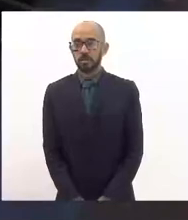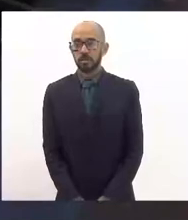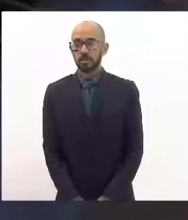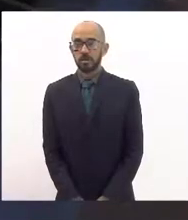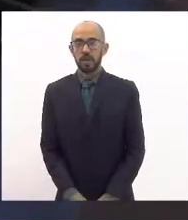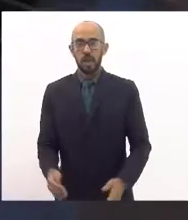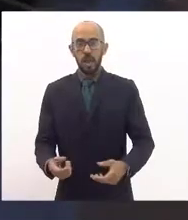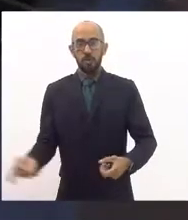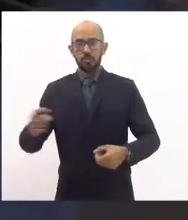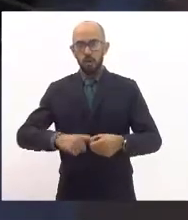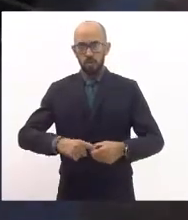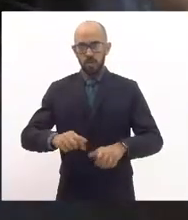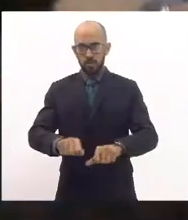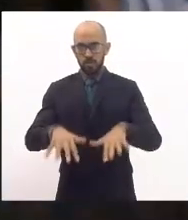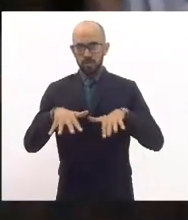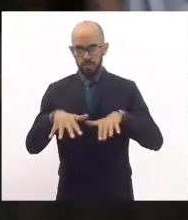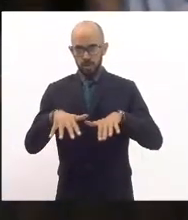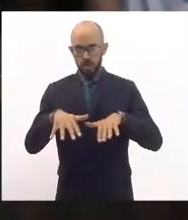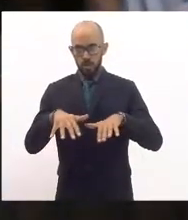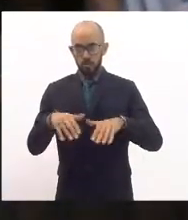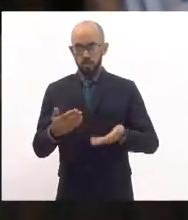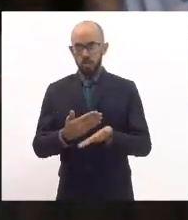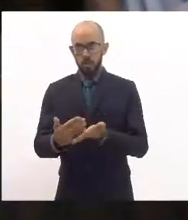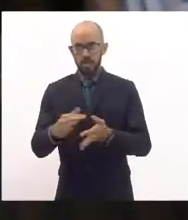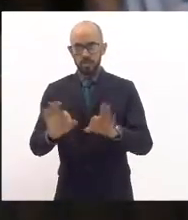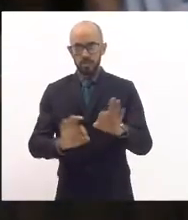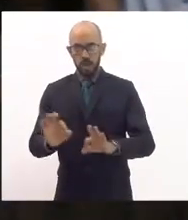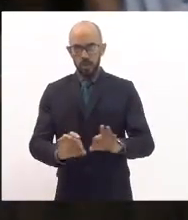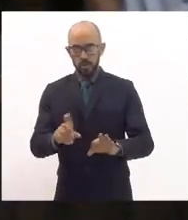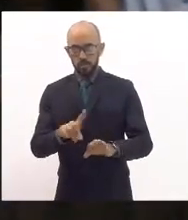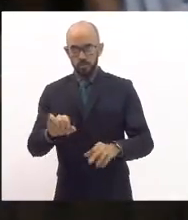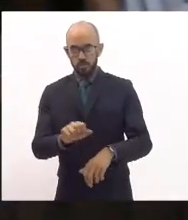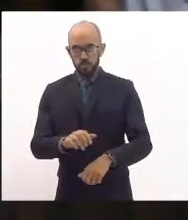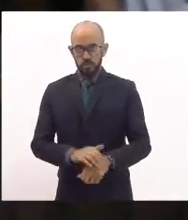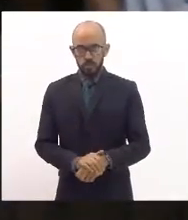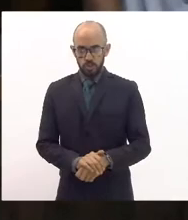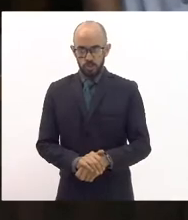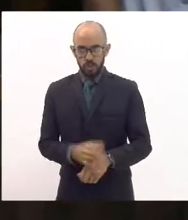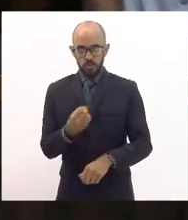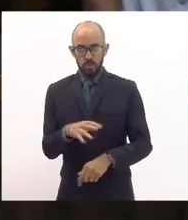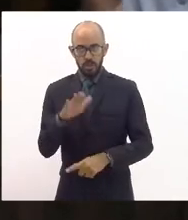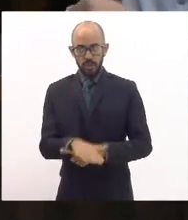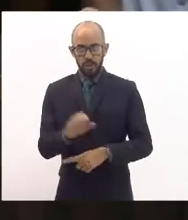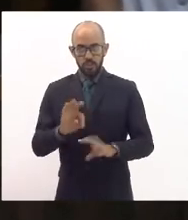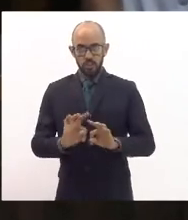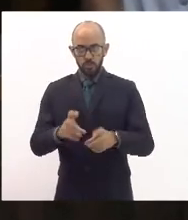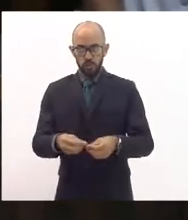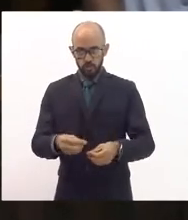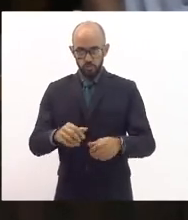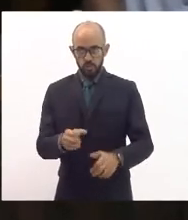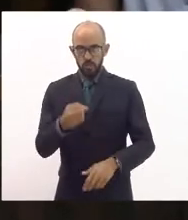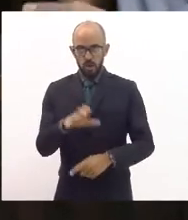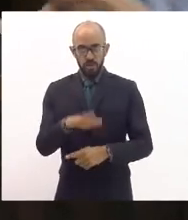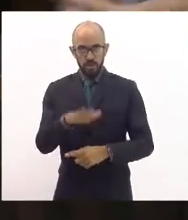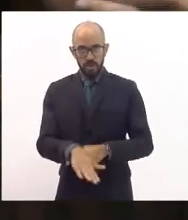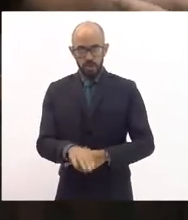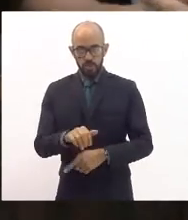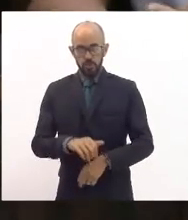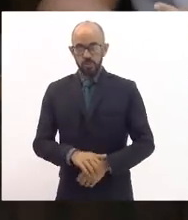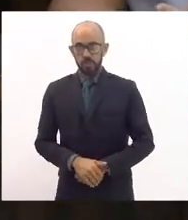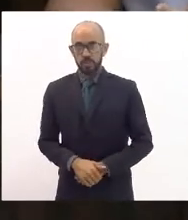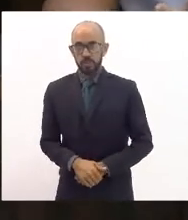e está aberta a sessão passa-se a ordem do dia Oi boa tarde a todas e todos boa tarde